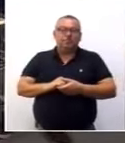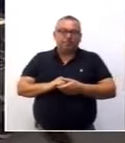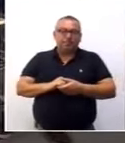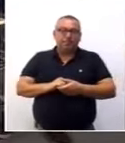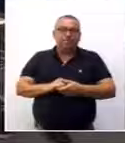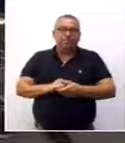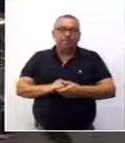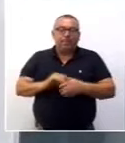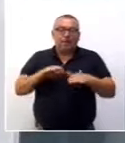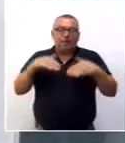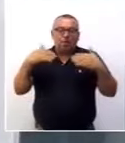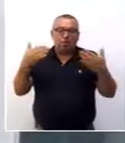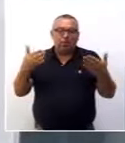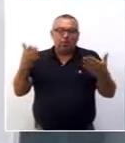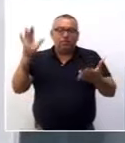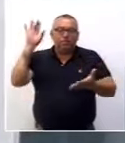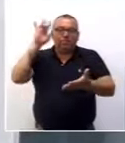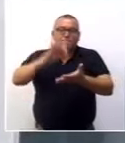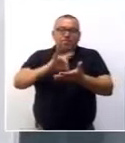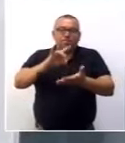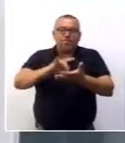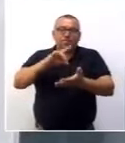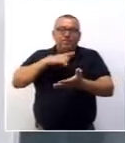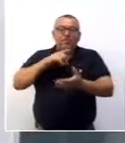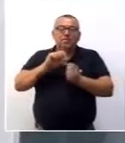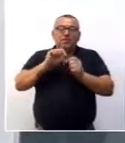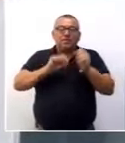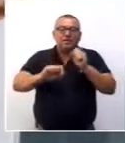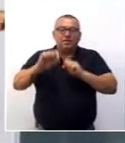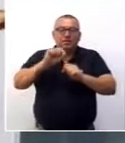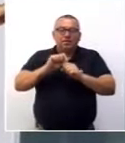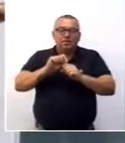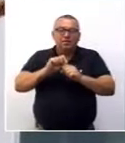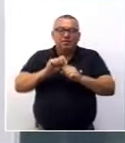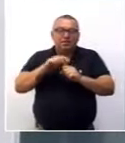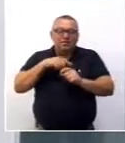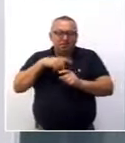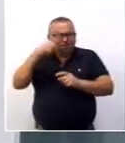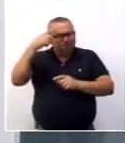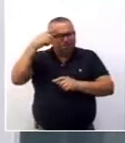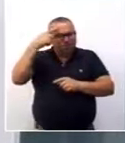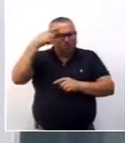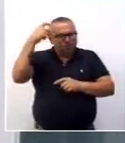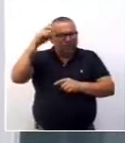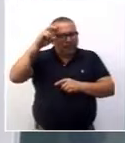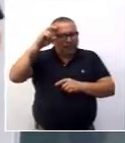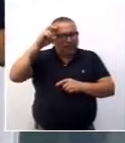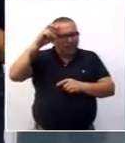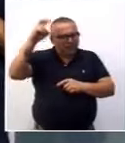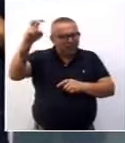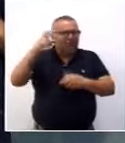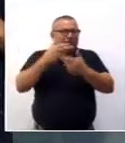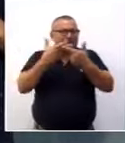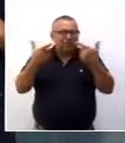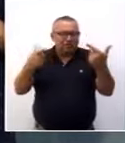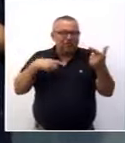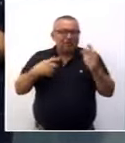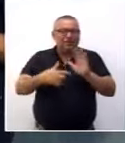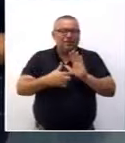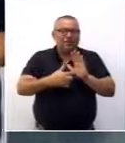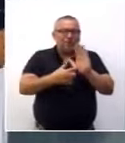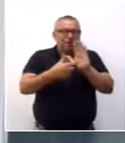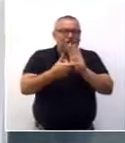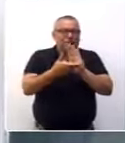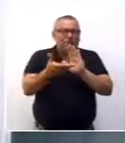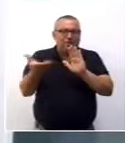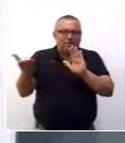brainstorm. Então, na verdade, estamos fazendo suspeitas inteligentes acerca da questão que está sendo colocada para